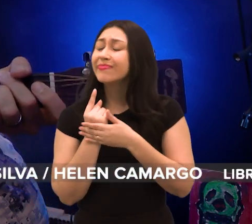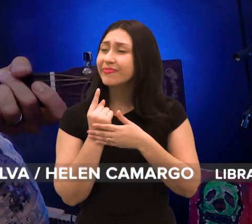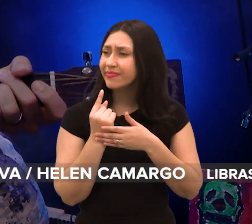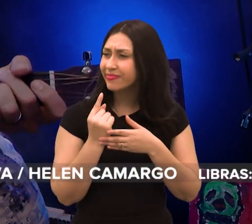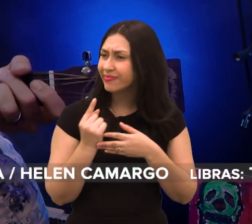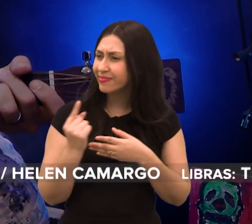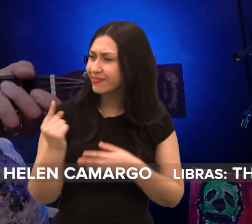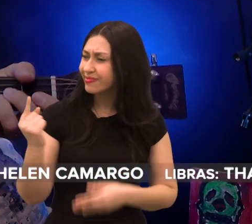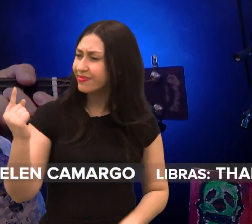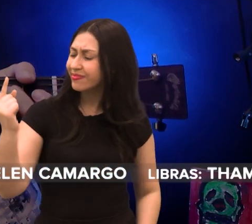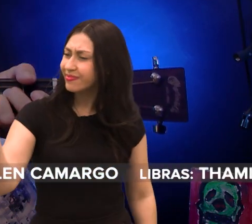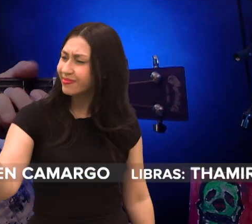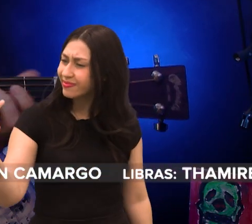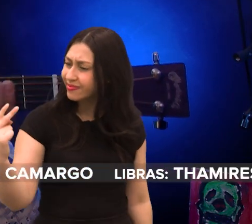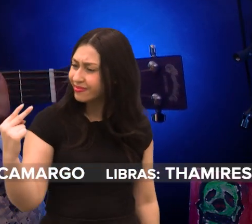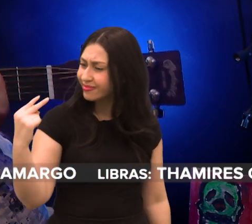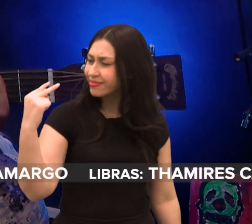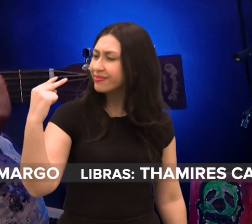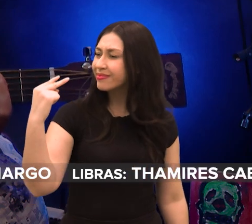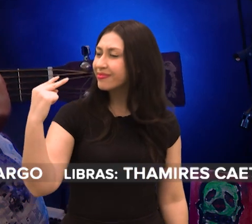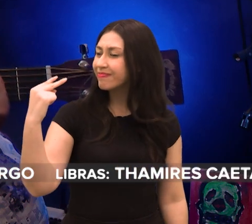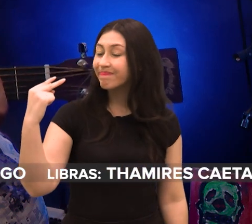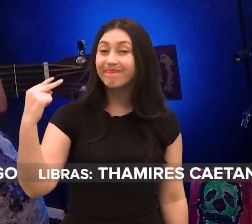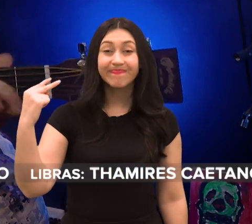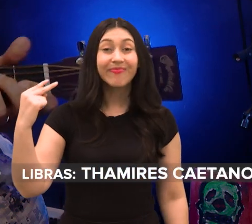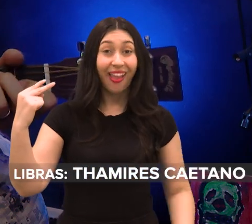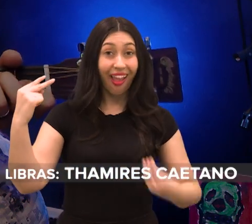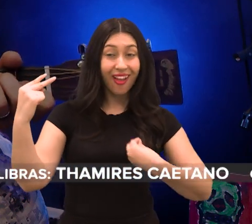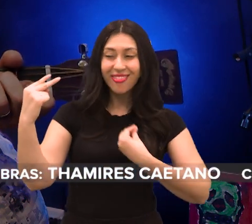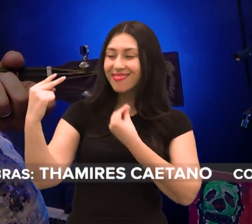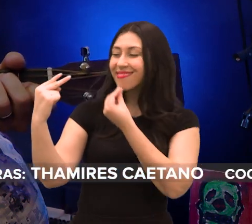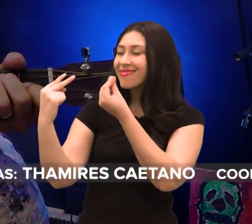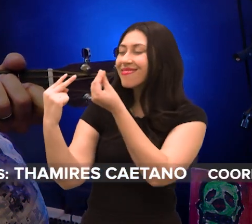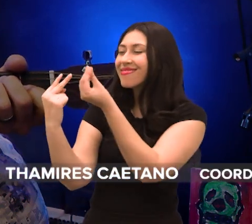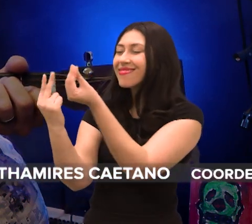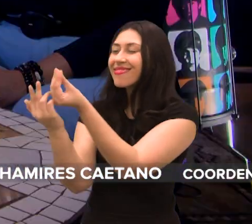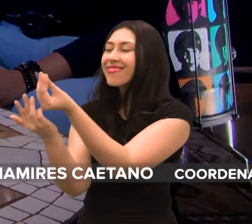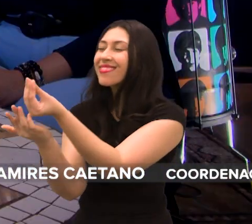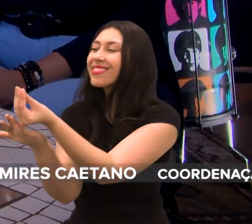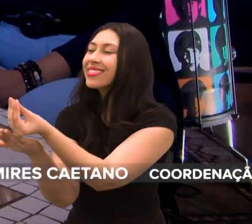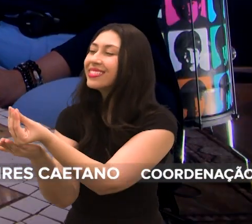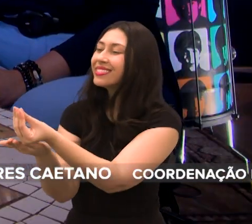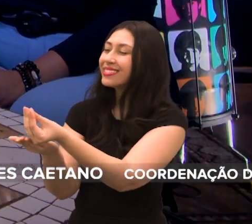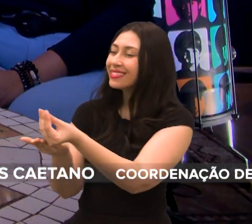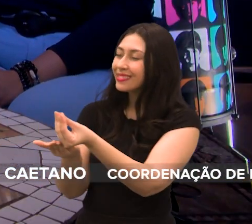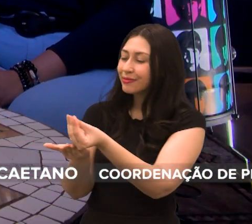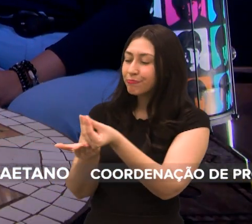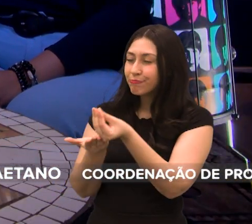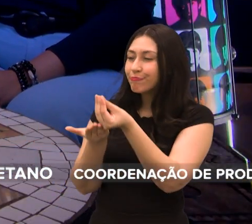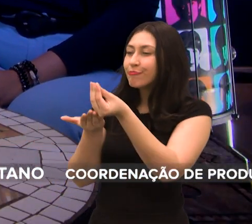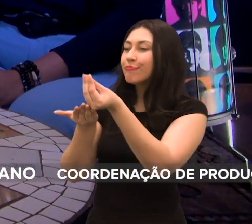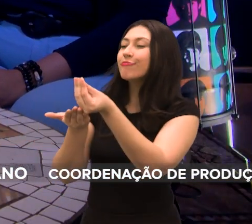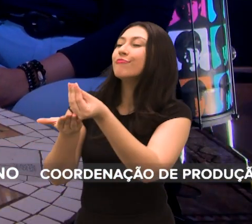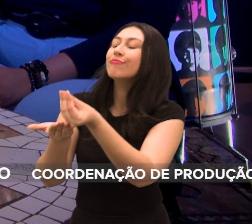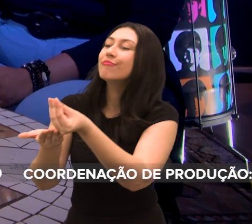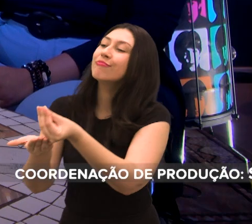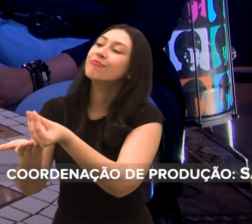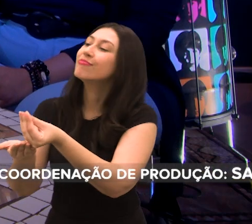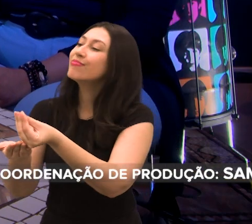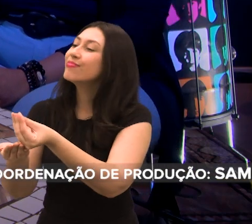O que em mim você procura, não importa, vou lhe dar.